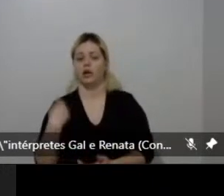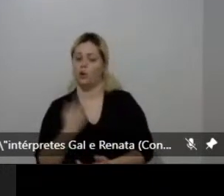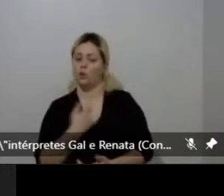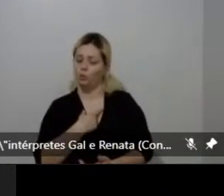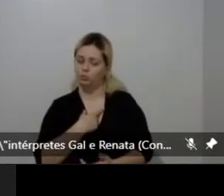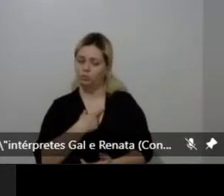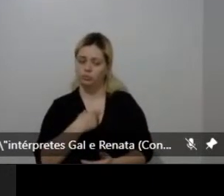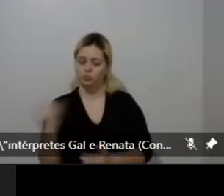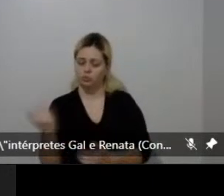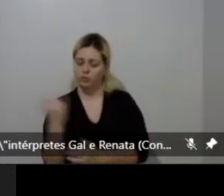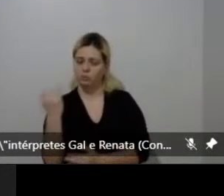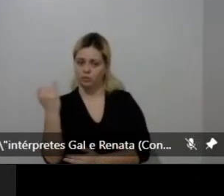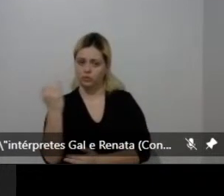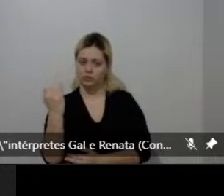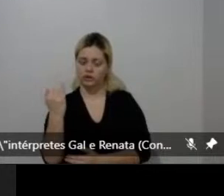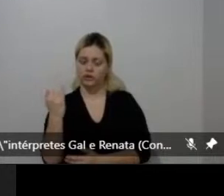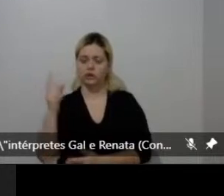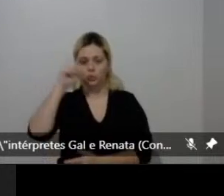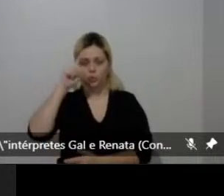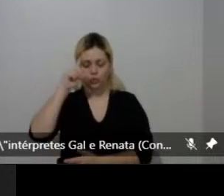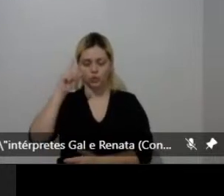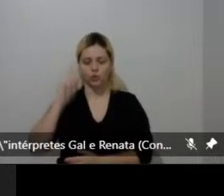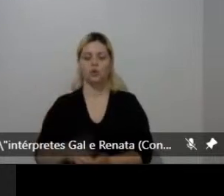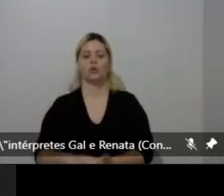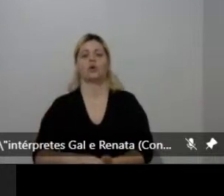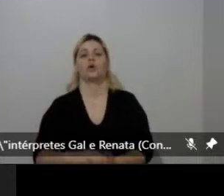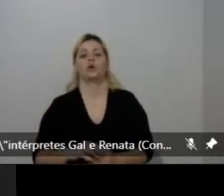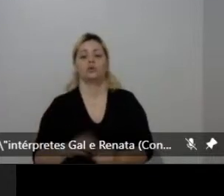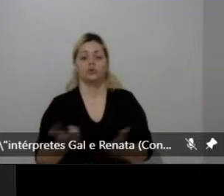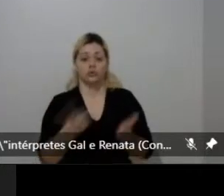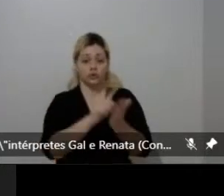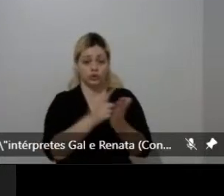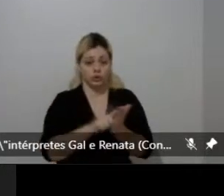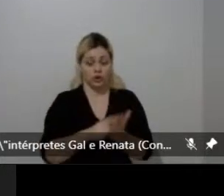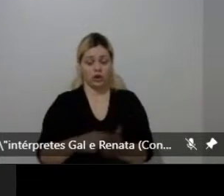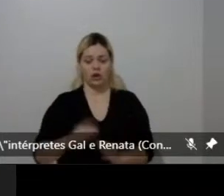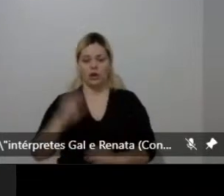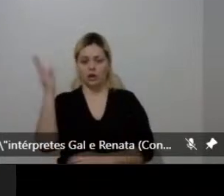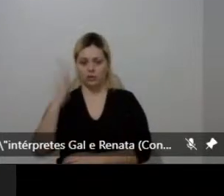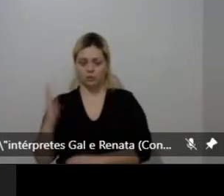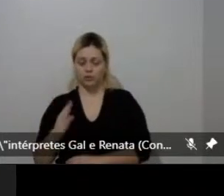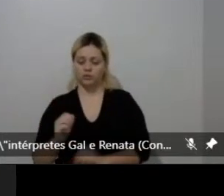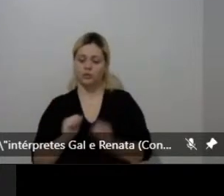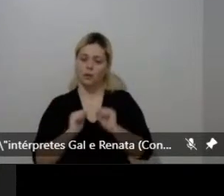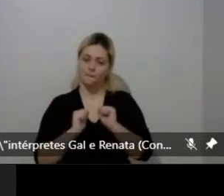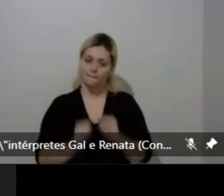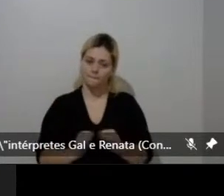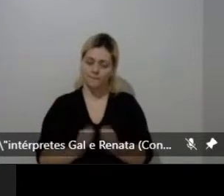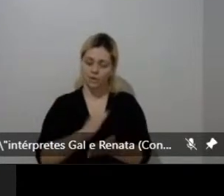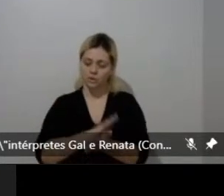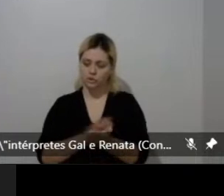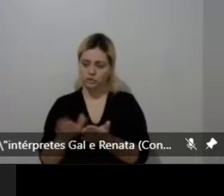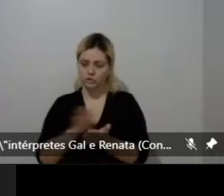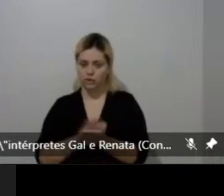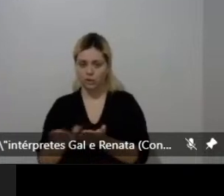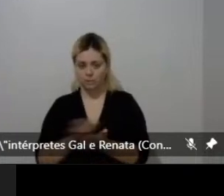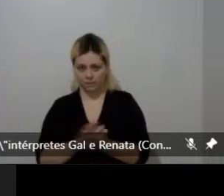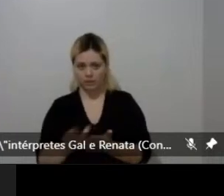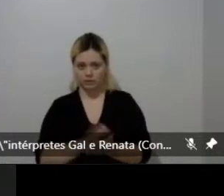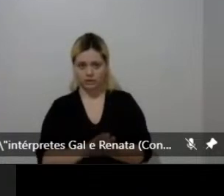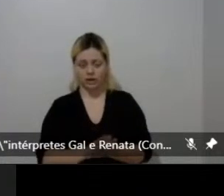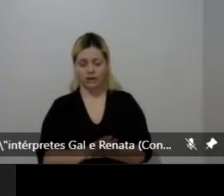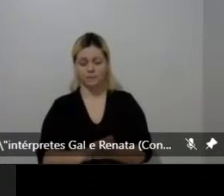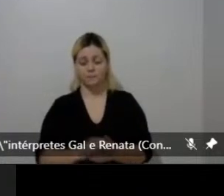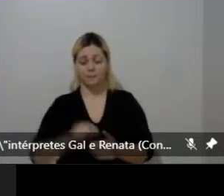legal fundiário no Brasil, né, e que pode passar, está em uma